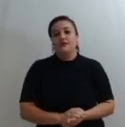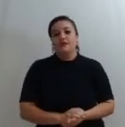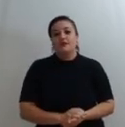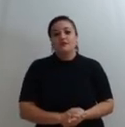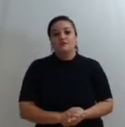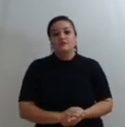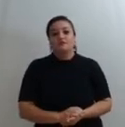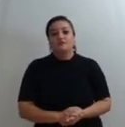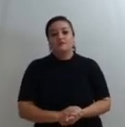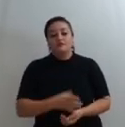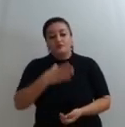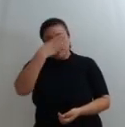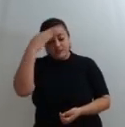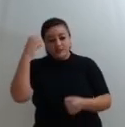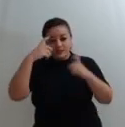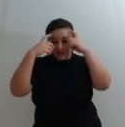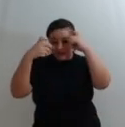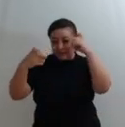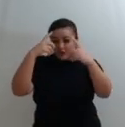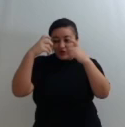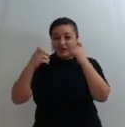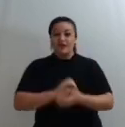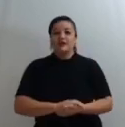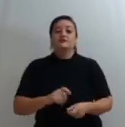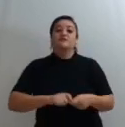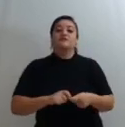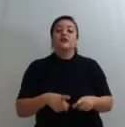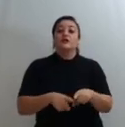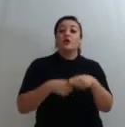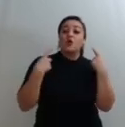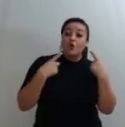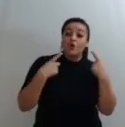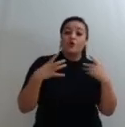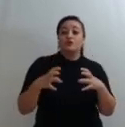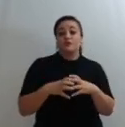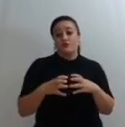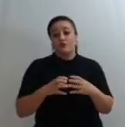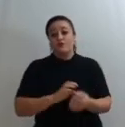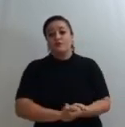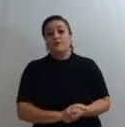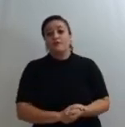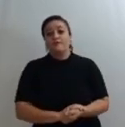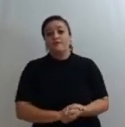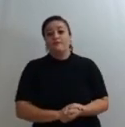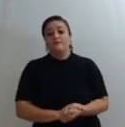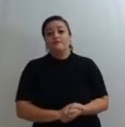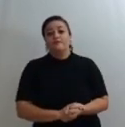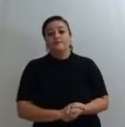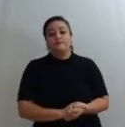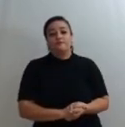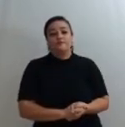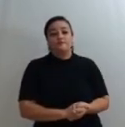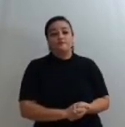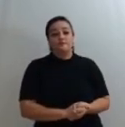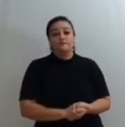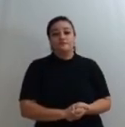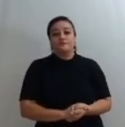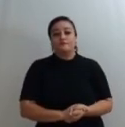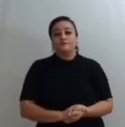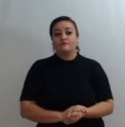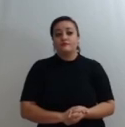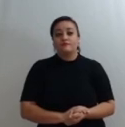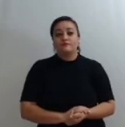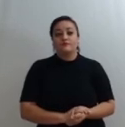violência que foi praticada contra um magistrado se lastreia, a sua